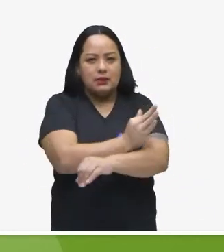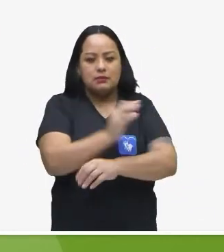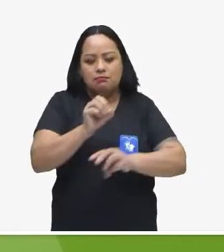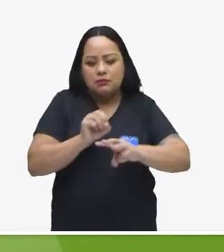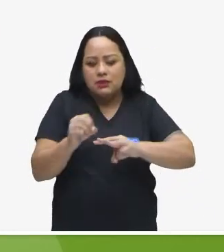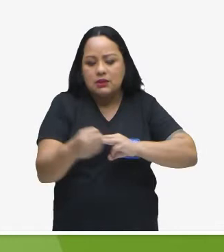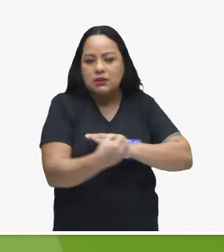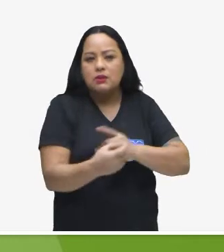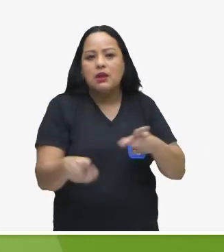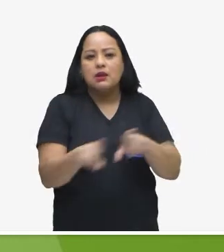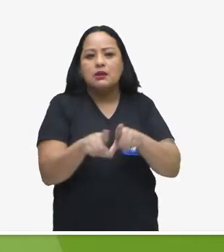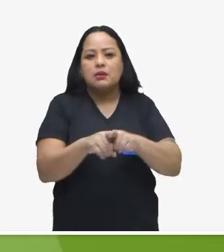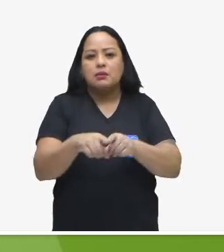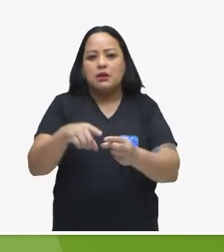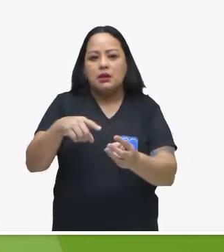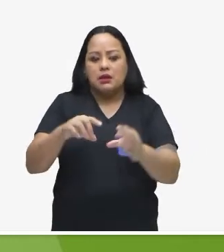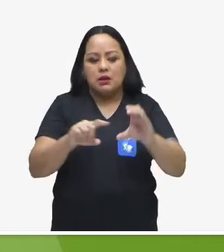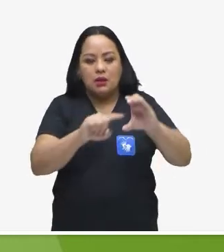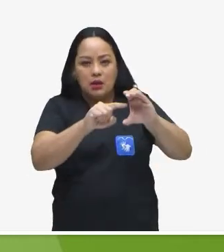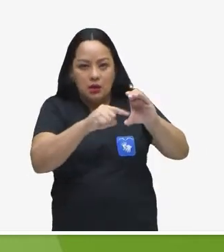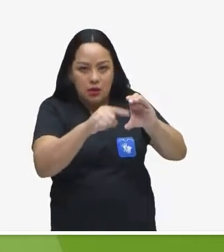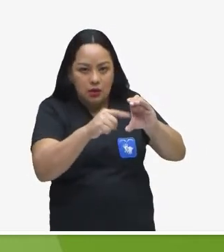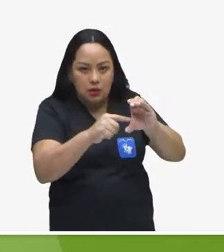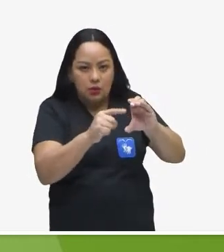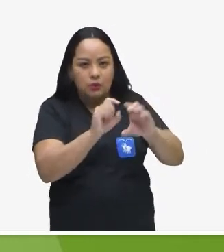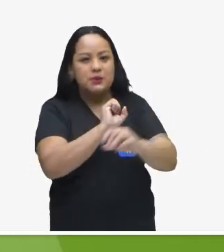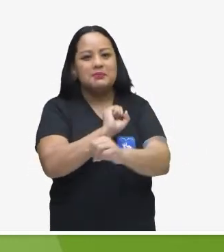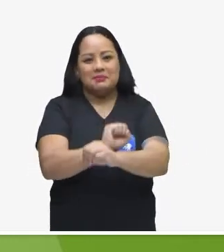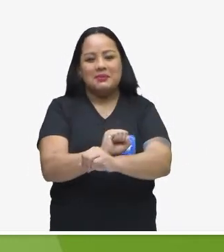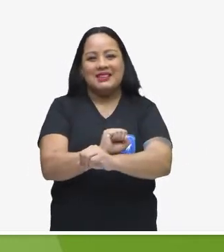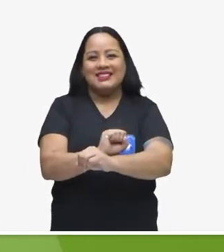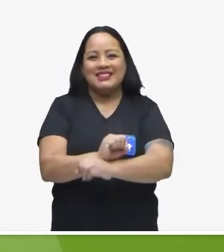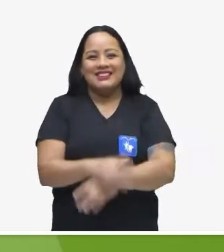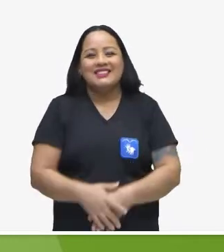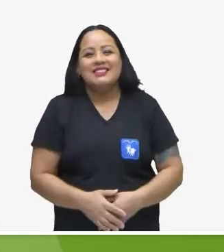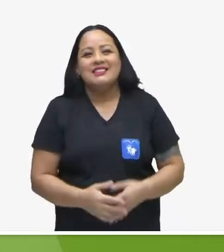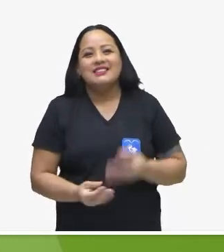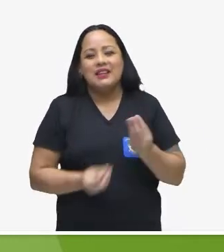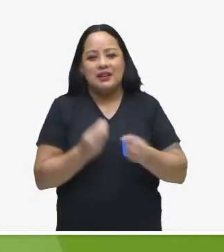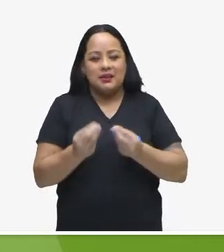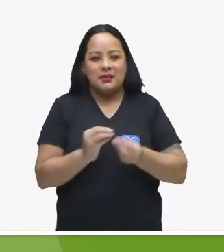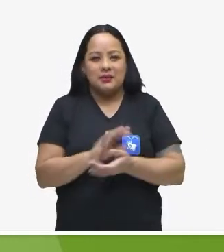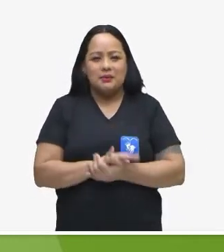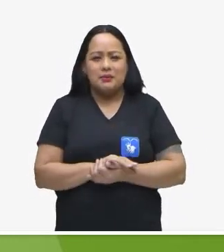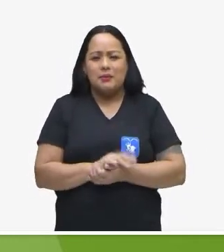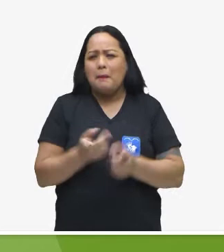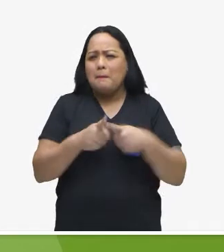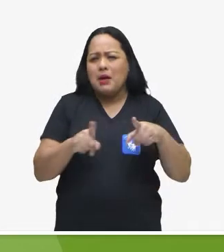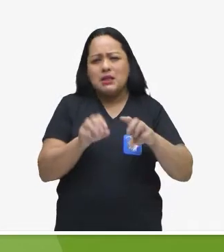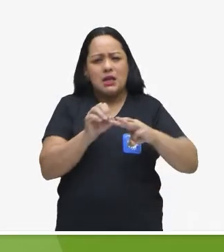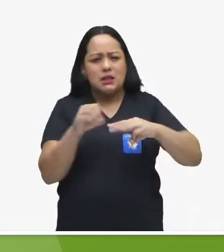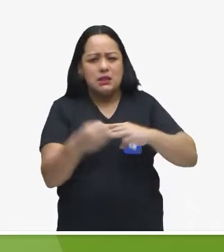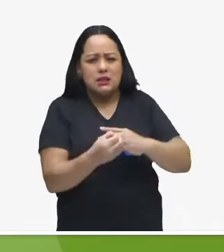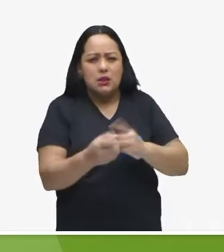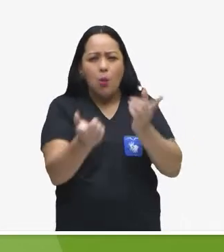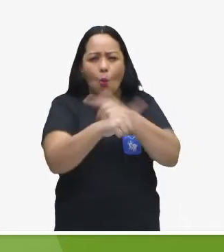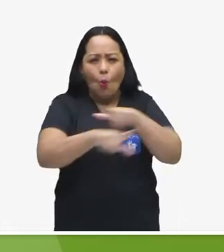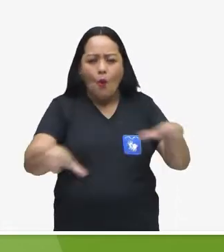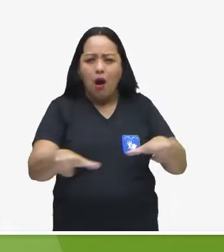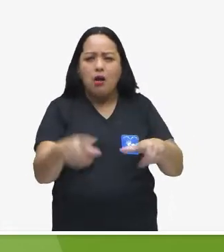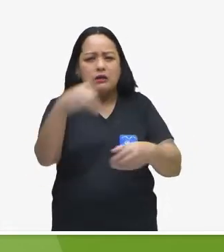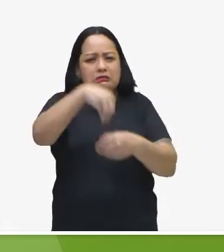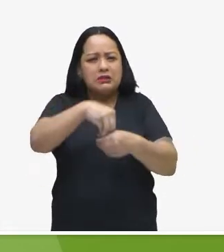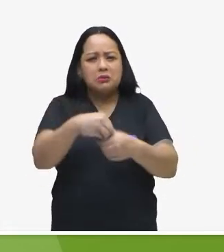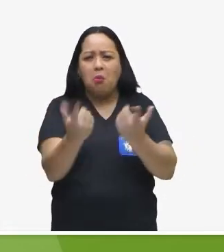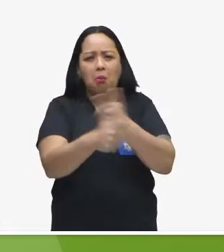ao centro o núcleo, que está bem coradinho, né? Aí você vai falar assim, professora, essa célula está vazia, não tem nada dentro